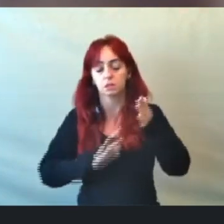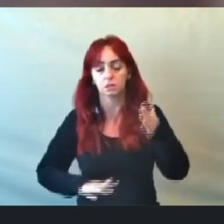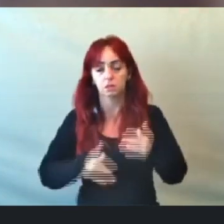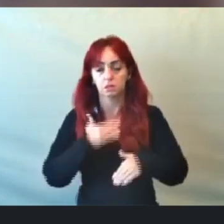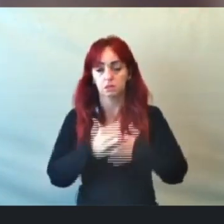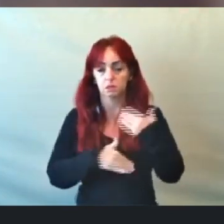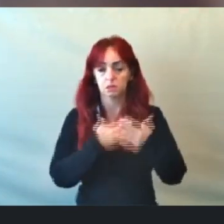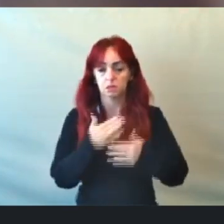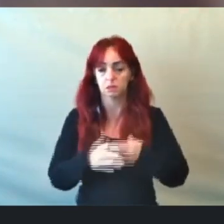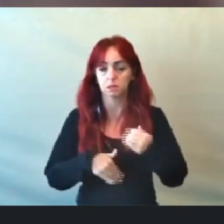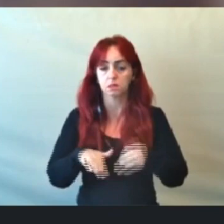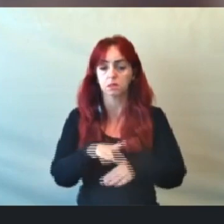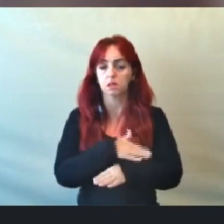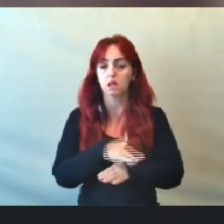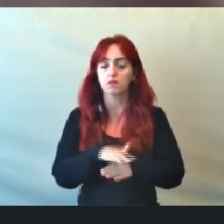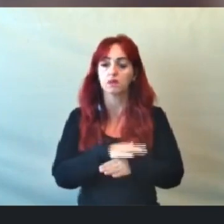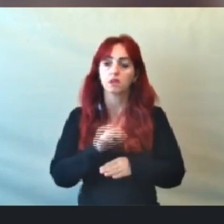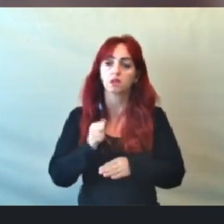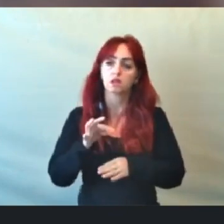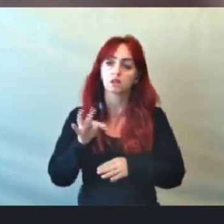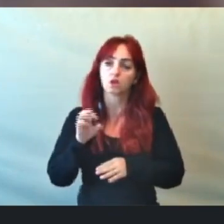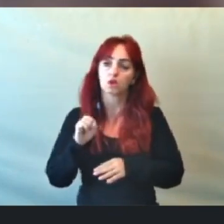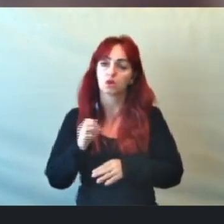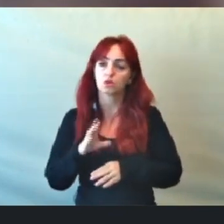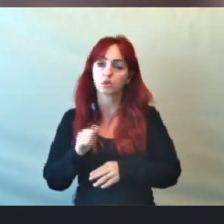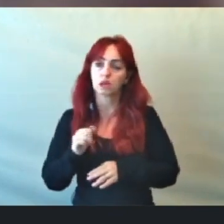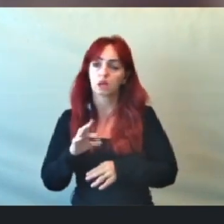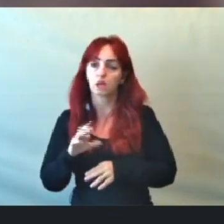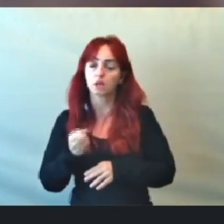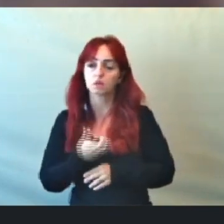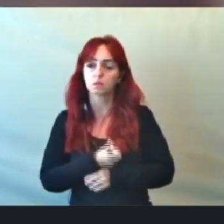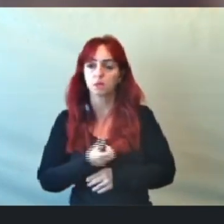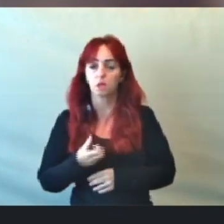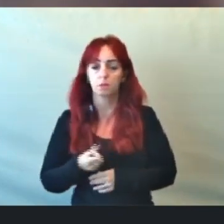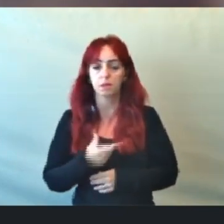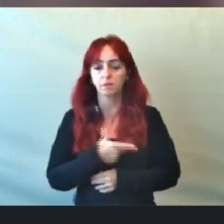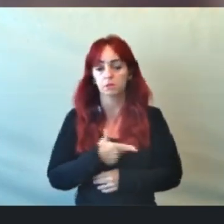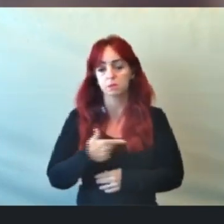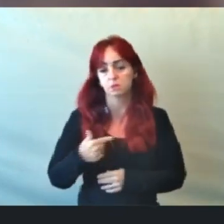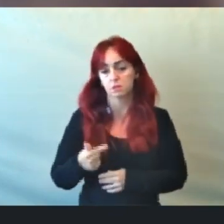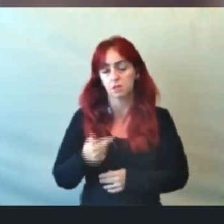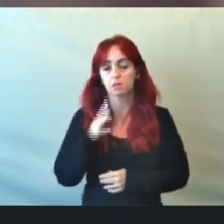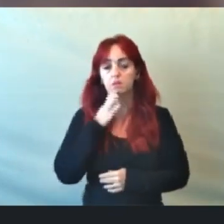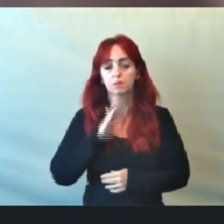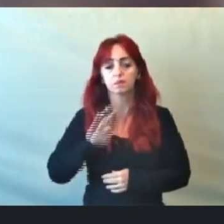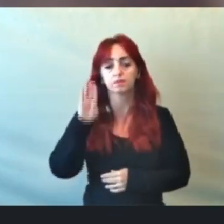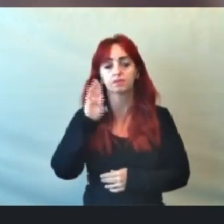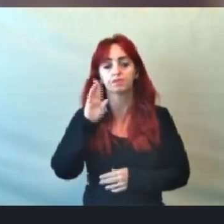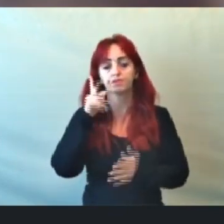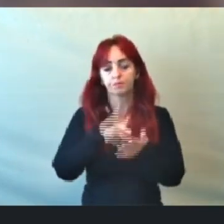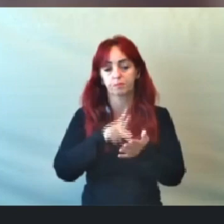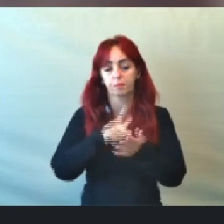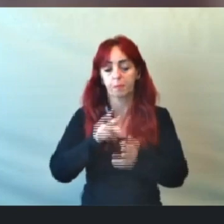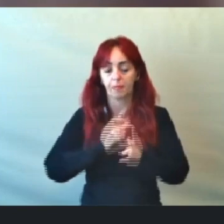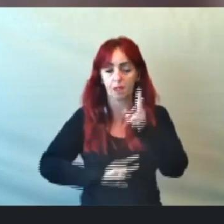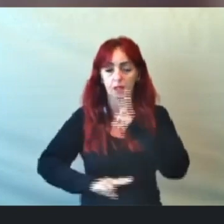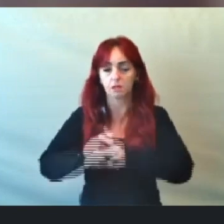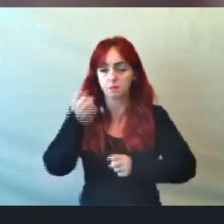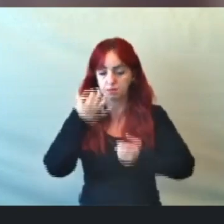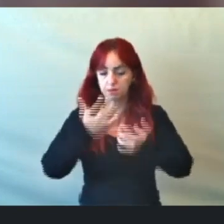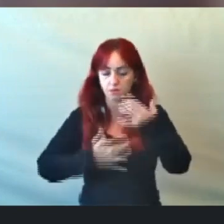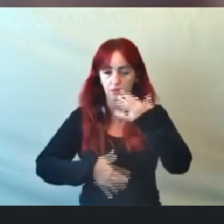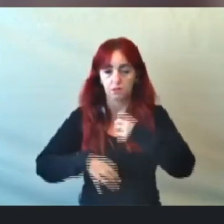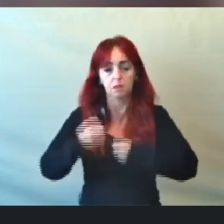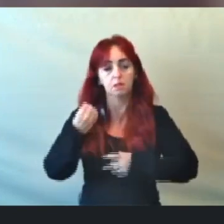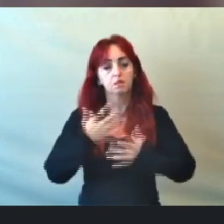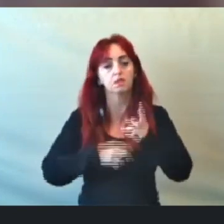Carlos, 6627. Prometo dizer a verdade, relatando sempre o que eu souber, explicando sempre as razões da minha